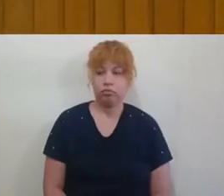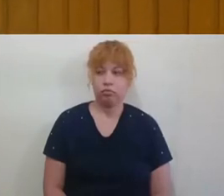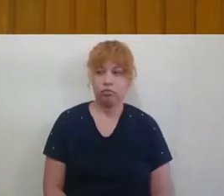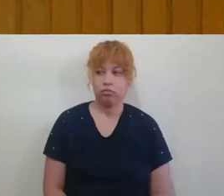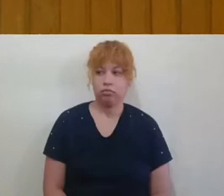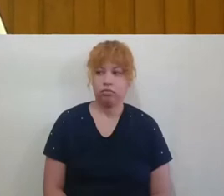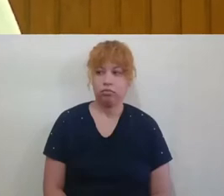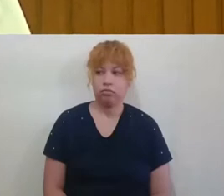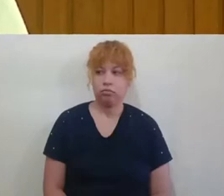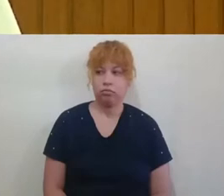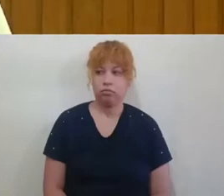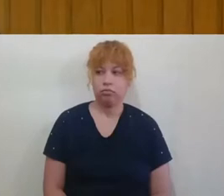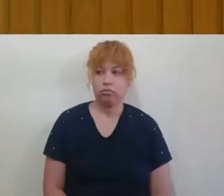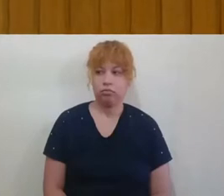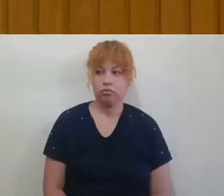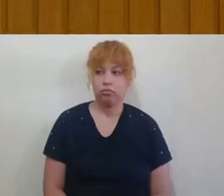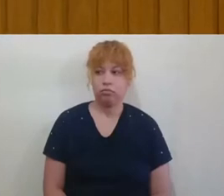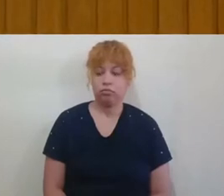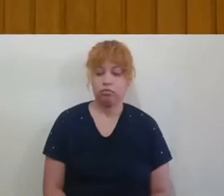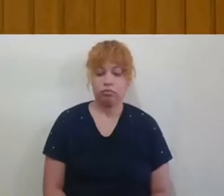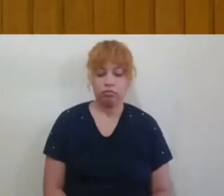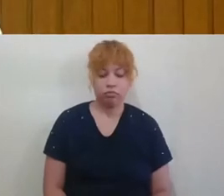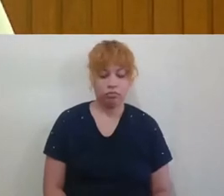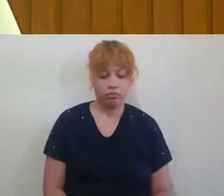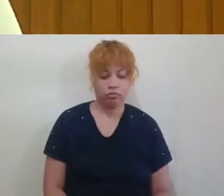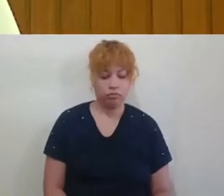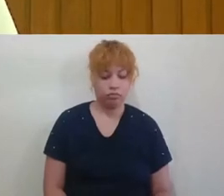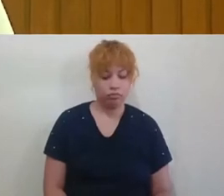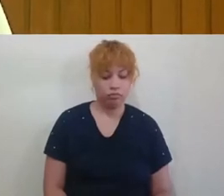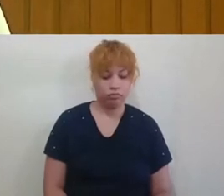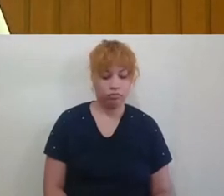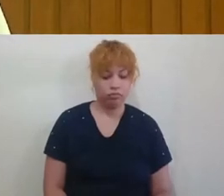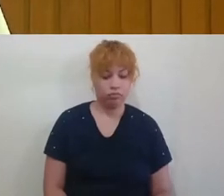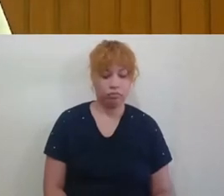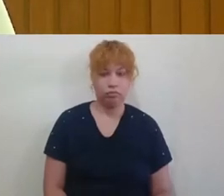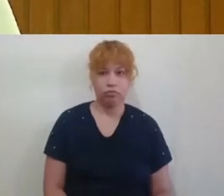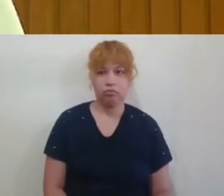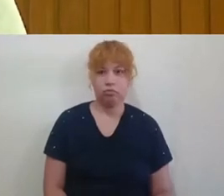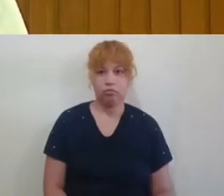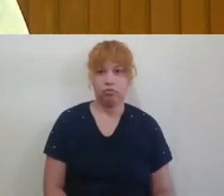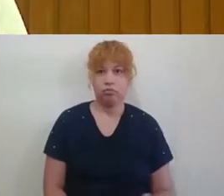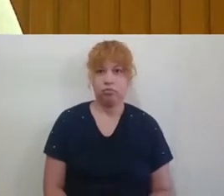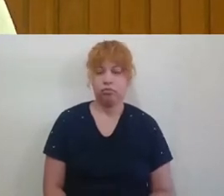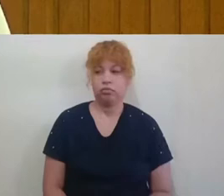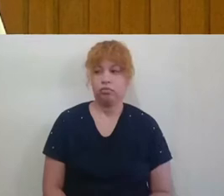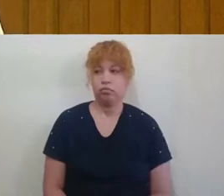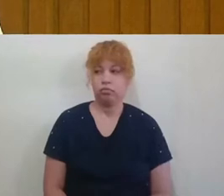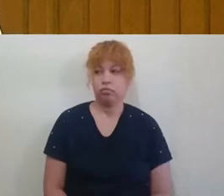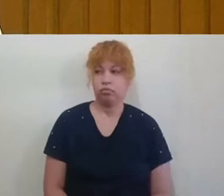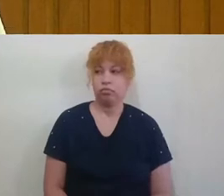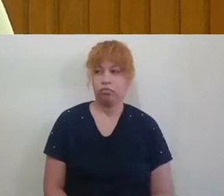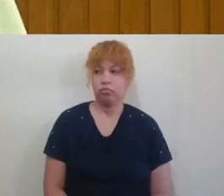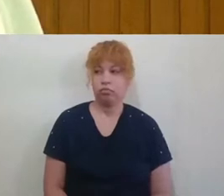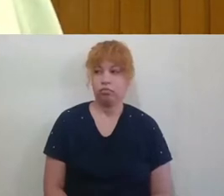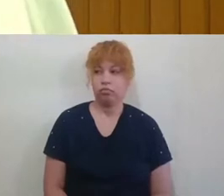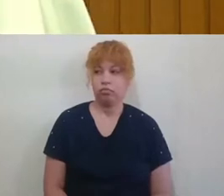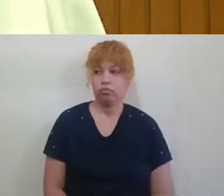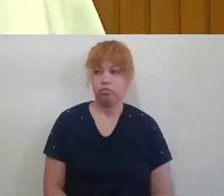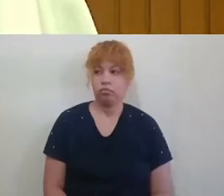melhor média durante todo o seu curso. Para conhecimento de todos, eu vou fazer a leitura do termo